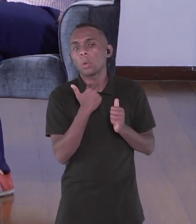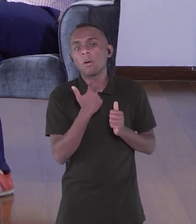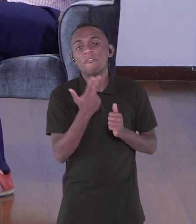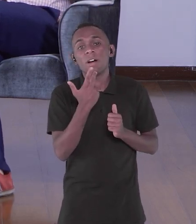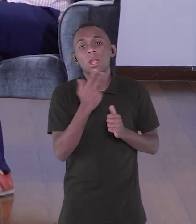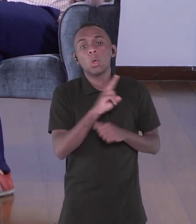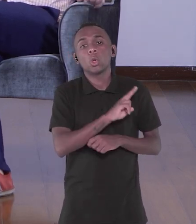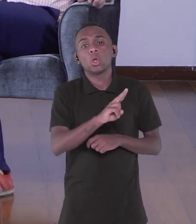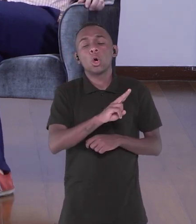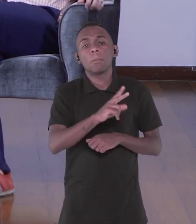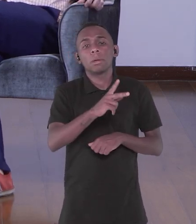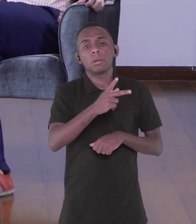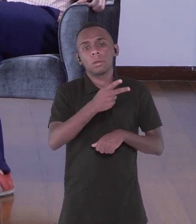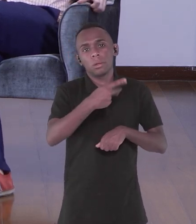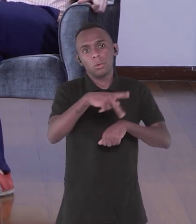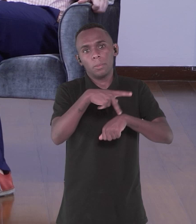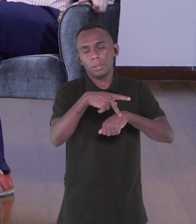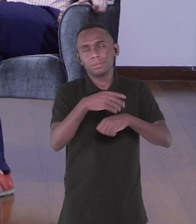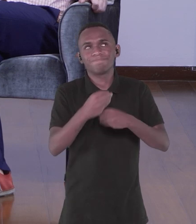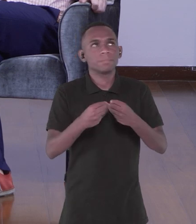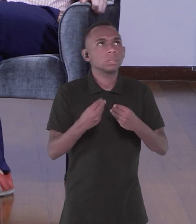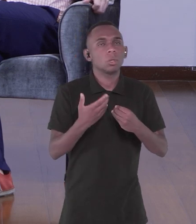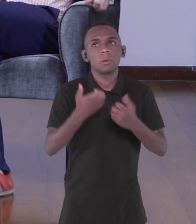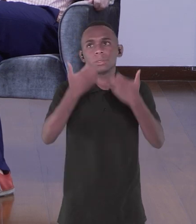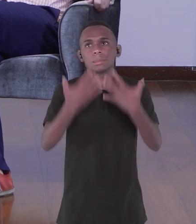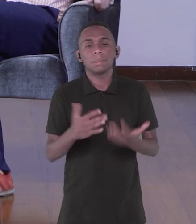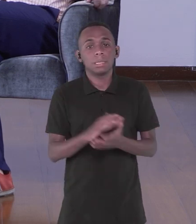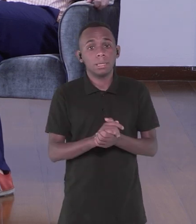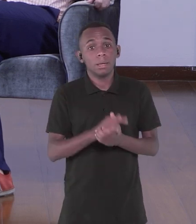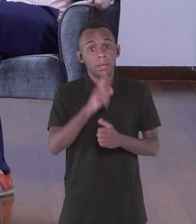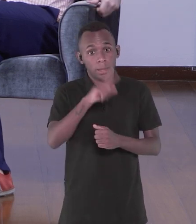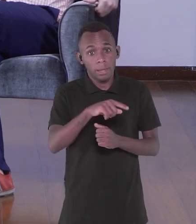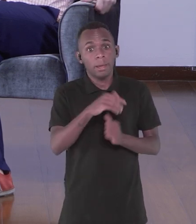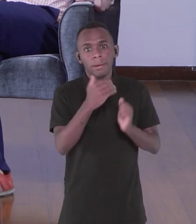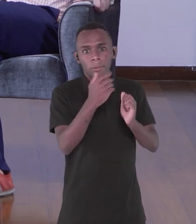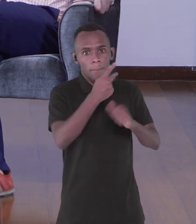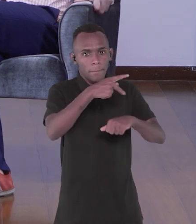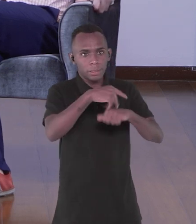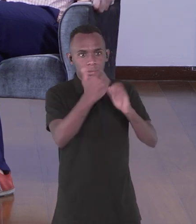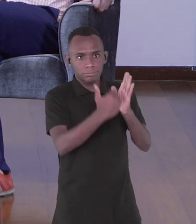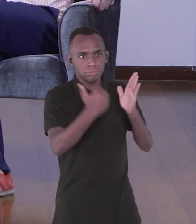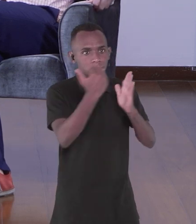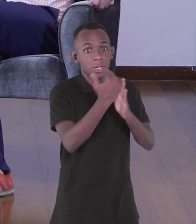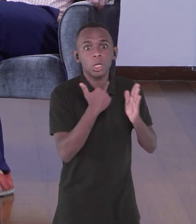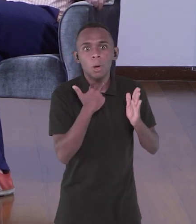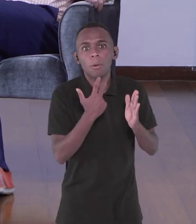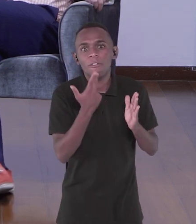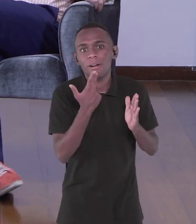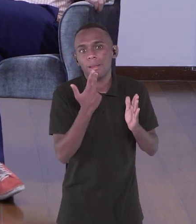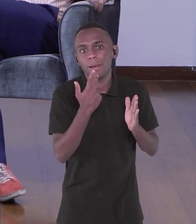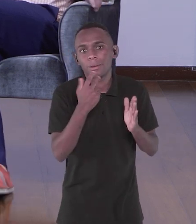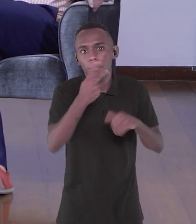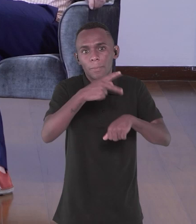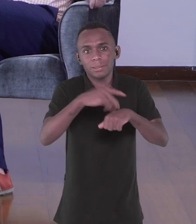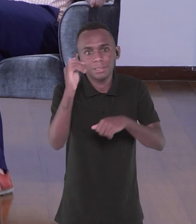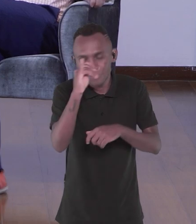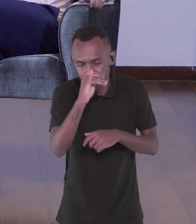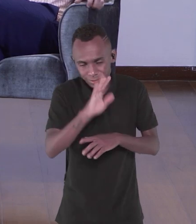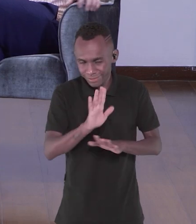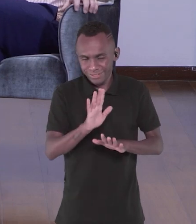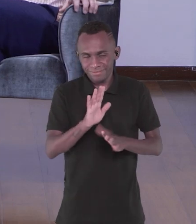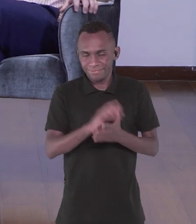era como é que eu colocaria? Uma das grandes potências mundiais. Não pode falar que foi a Itália de jeito nenhum, né? Não posso.